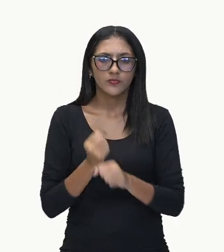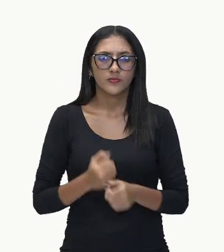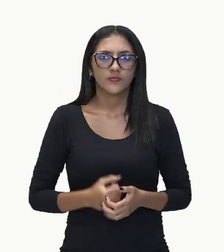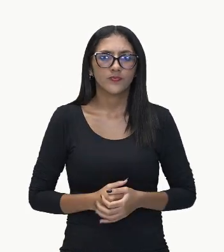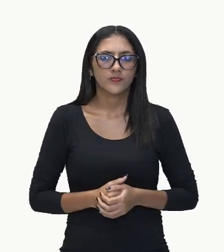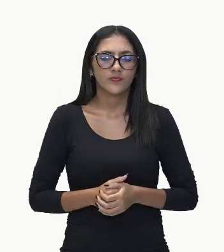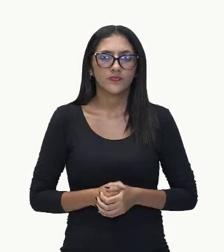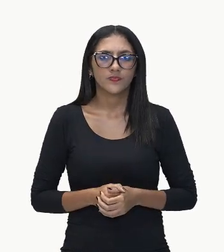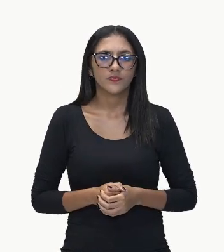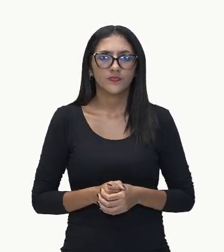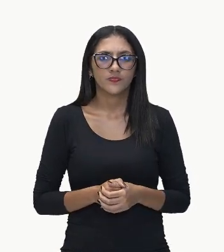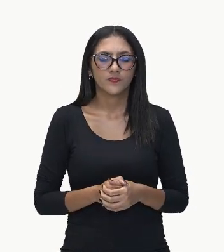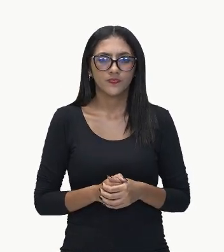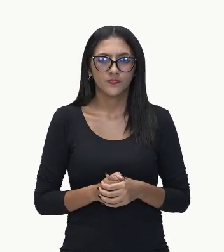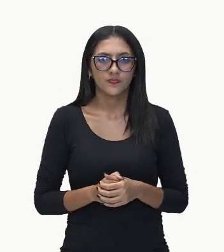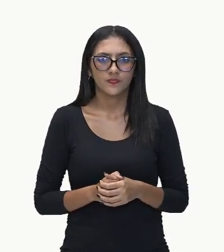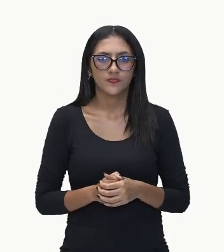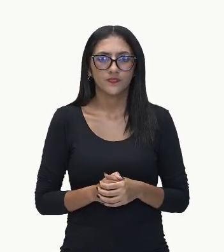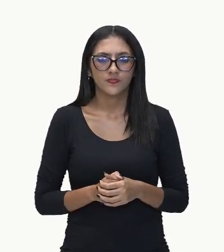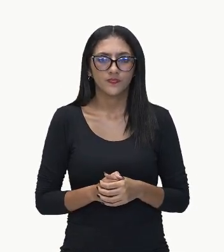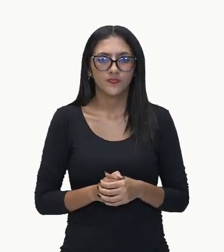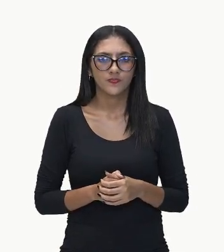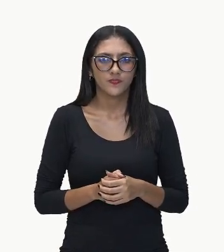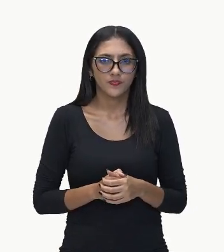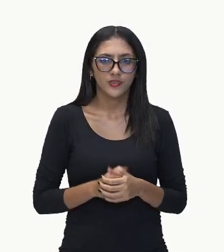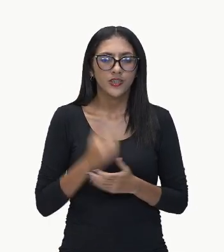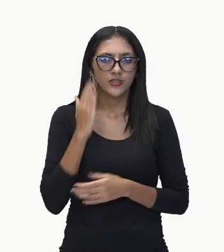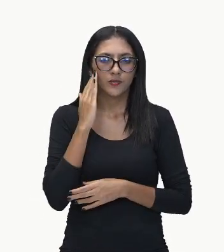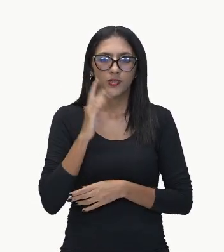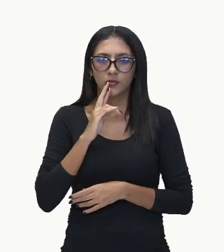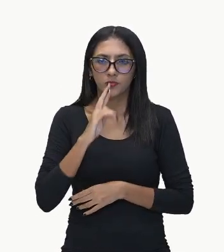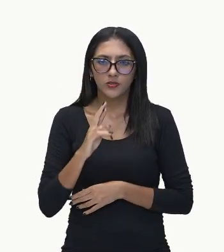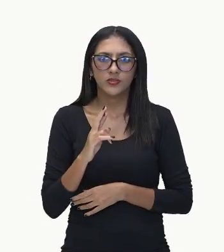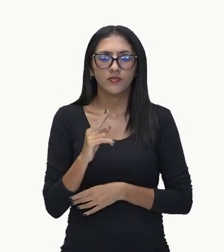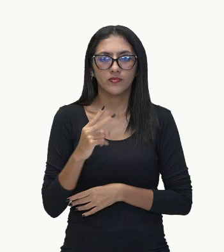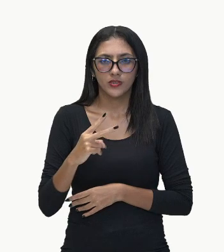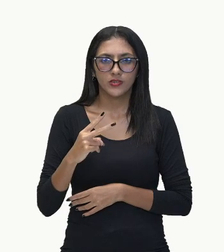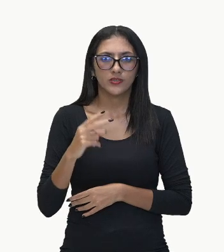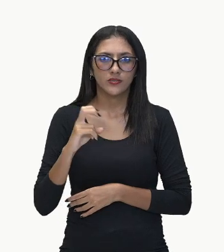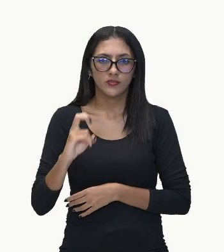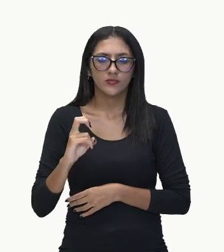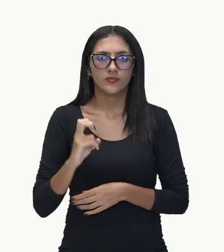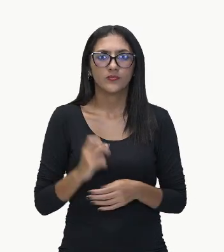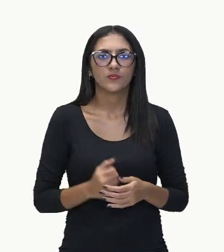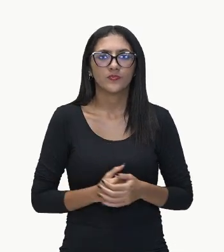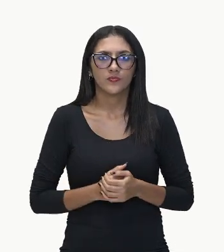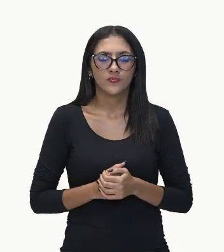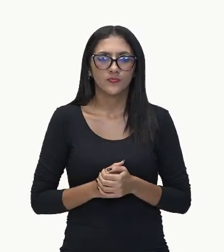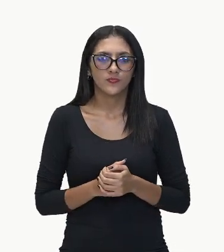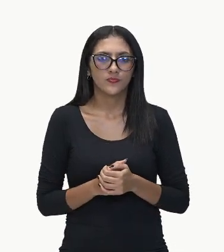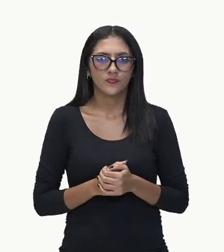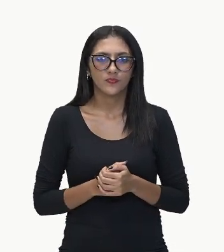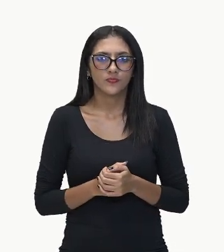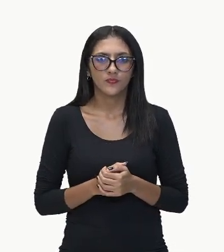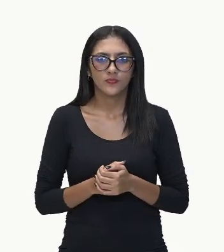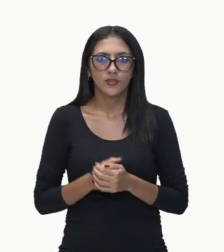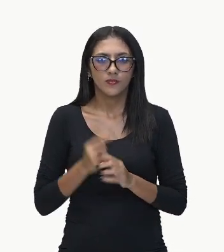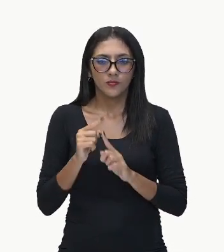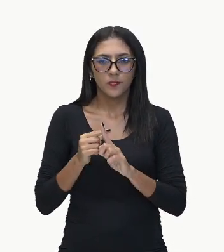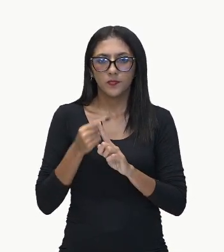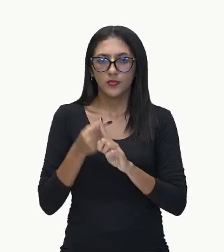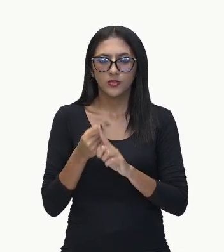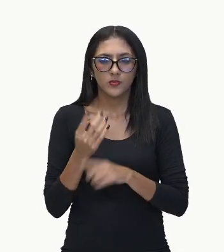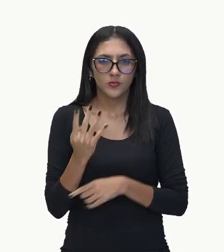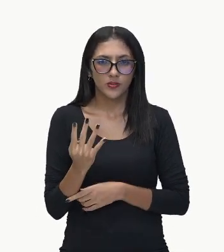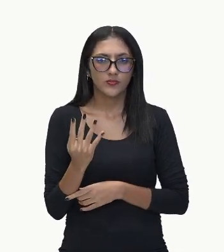fazer -5 qu já sabemos que é 25 - 21 + 25 a resposta desse aqui vai dar